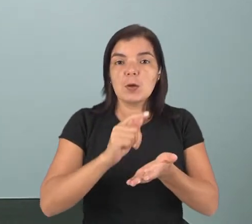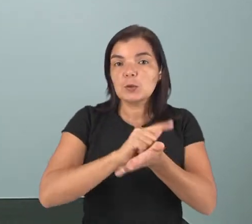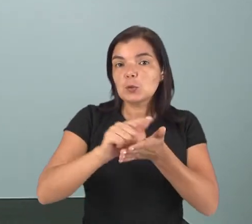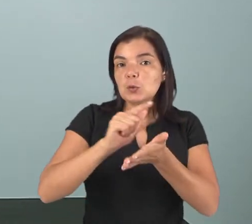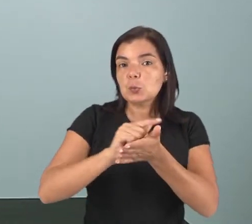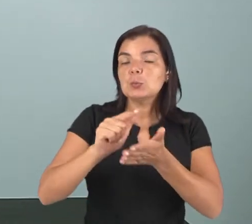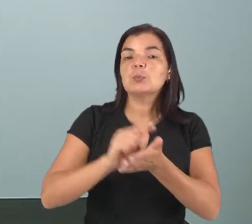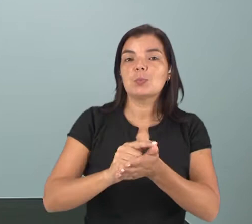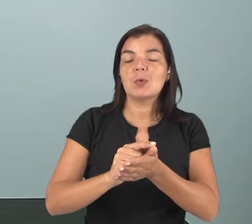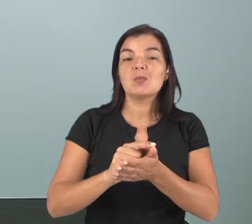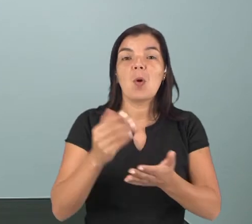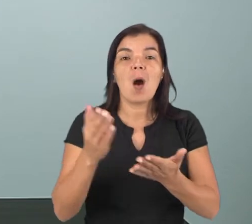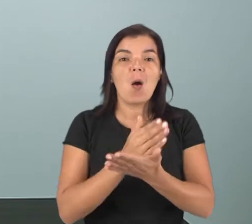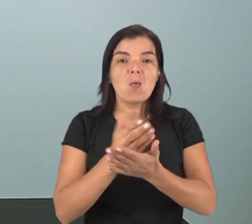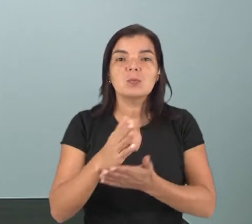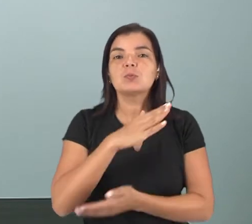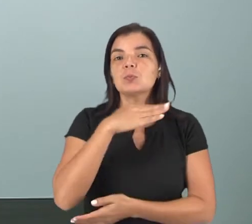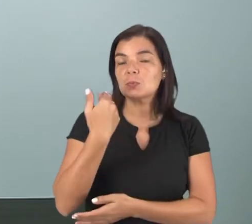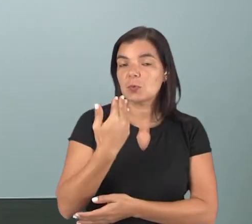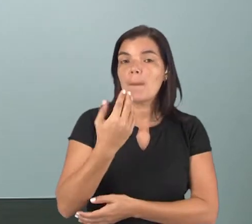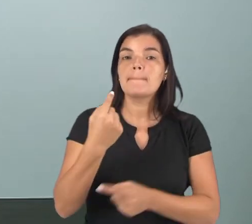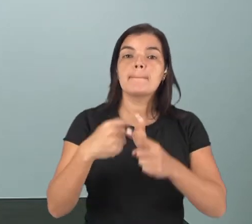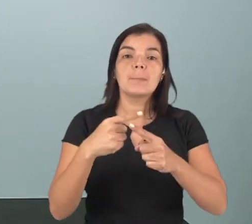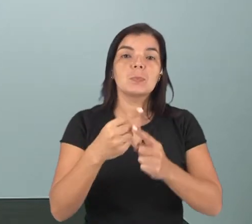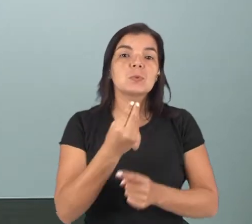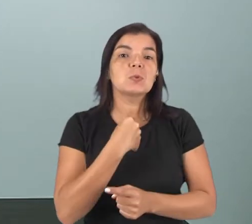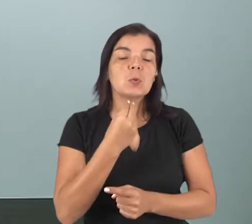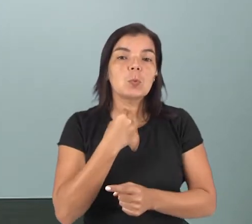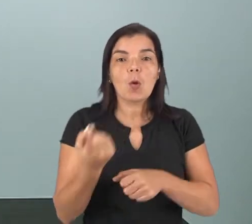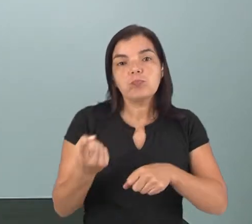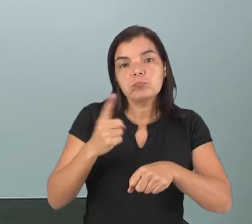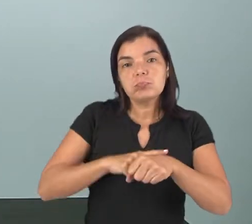ficavam fracos por conta disso, porque adquiriam algumas doenças. Às vezes,